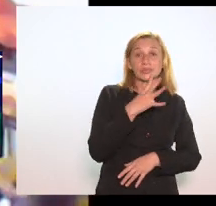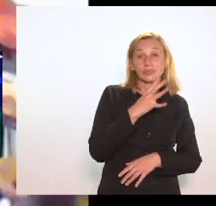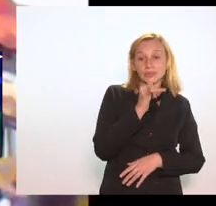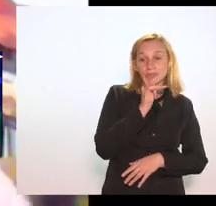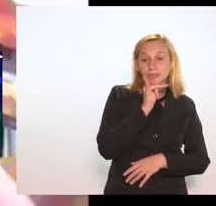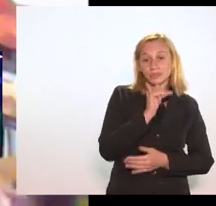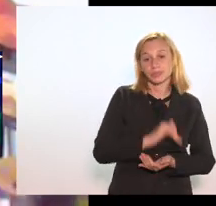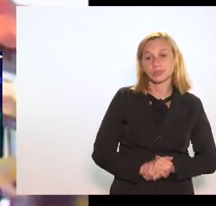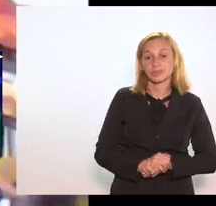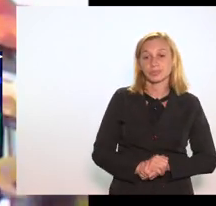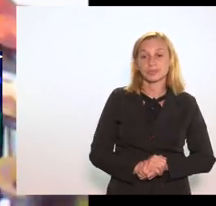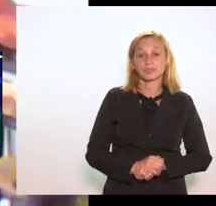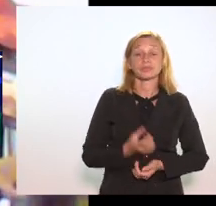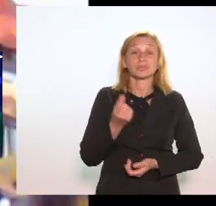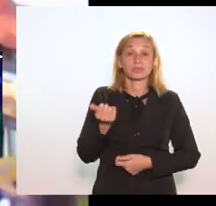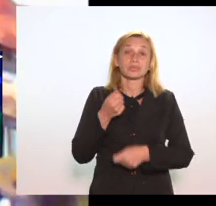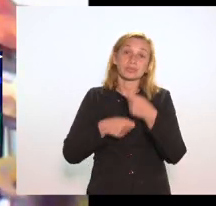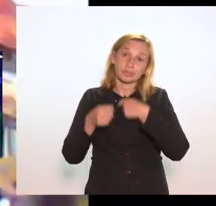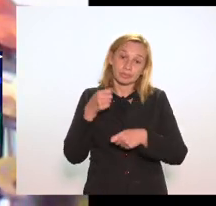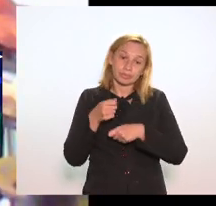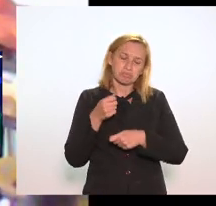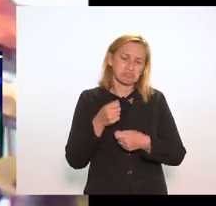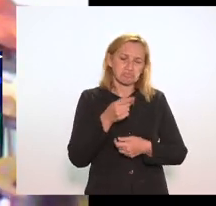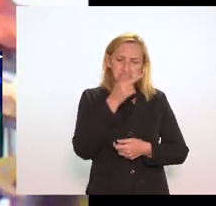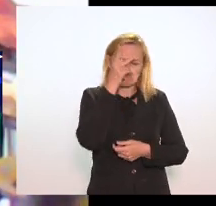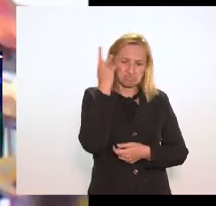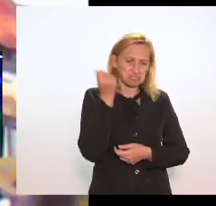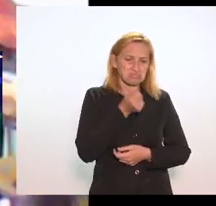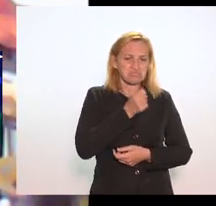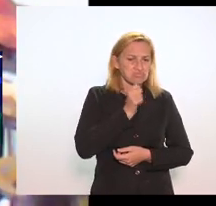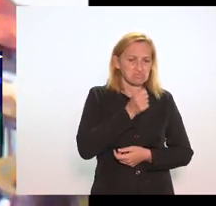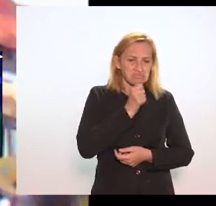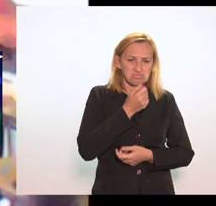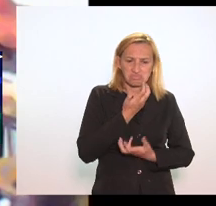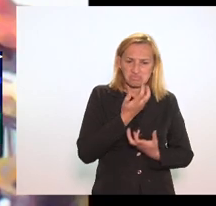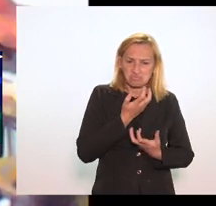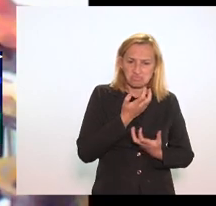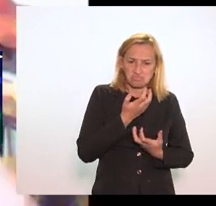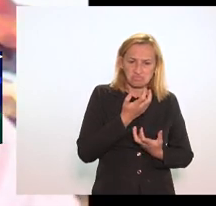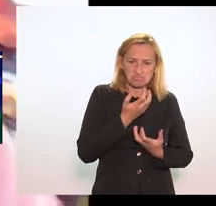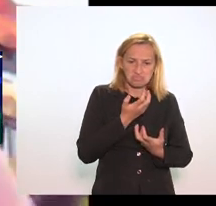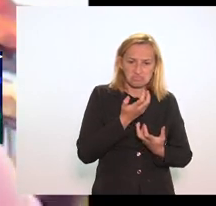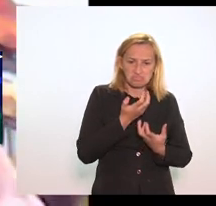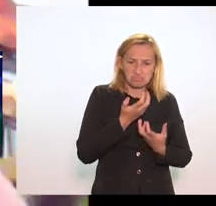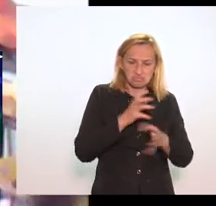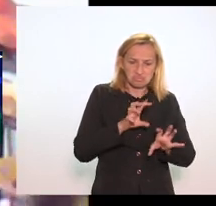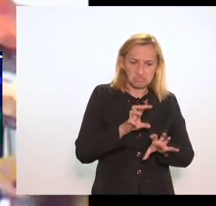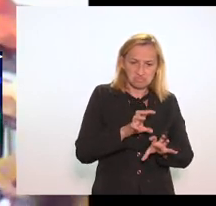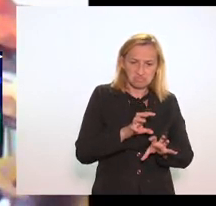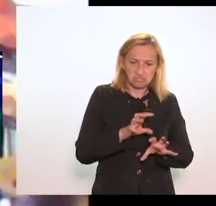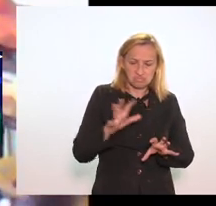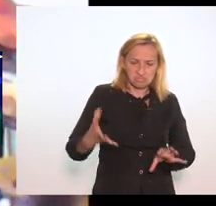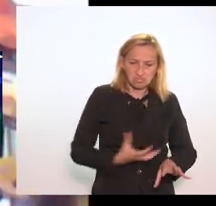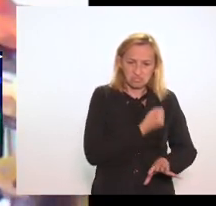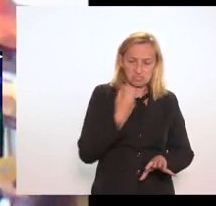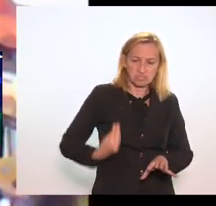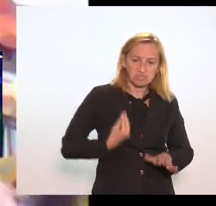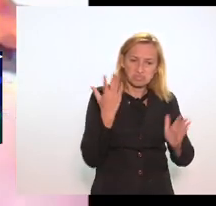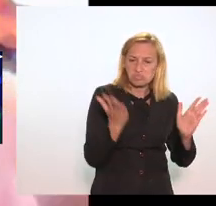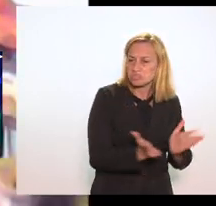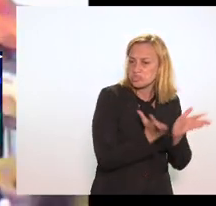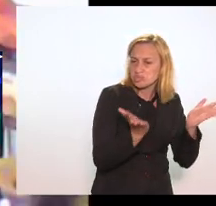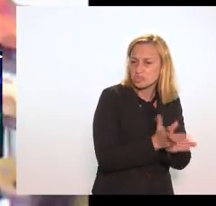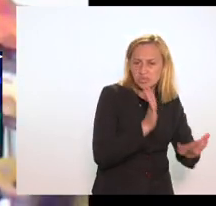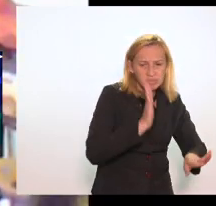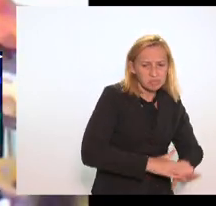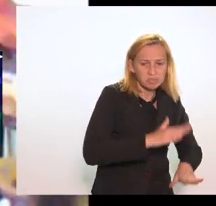exemplo a economia ninguém quer que ao salvar vidas a gente acaba empobrecendo a população empobrecendo a